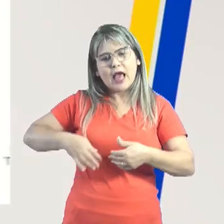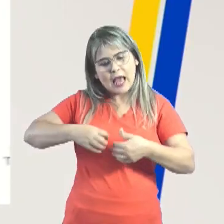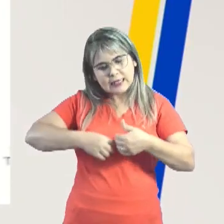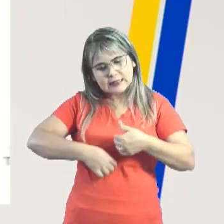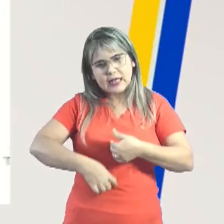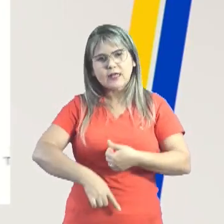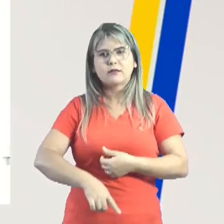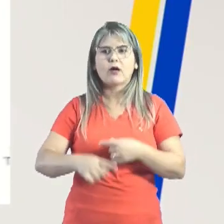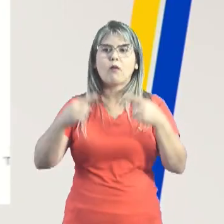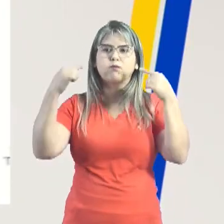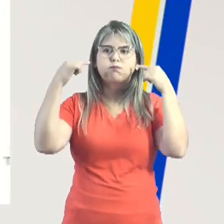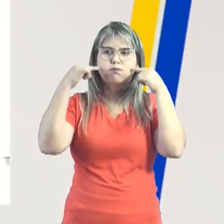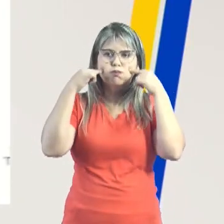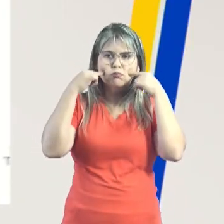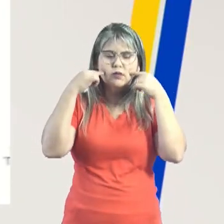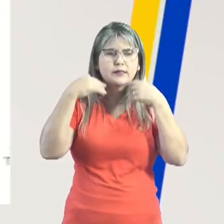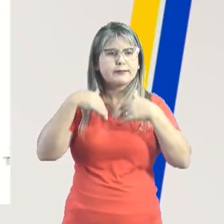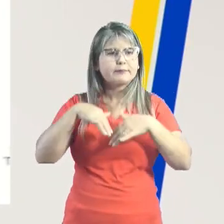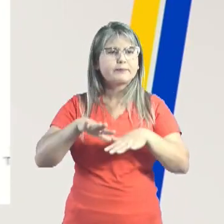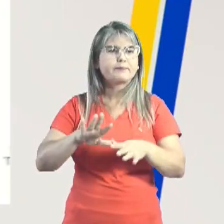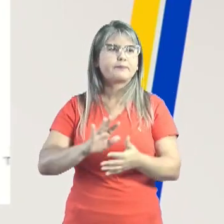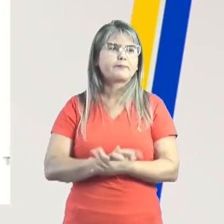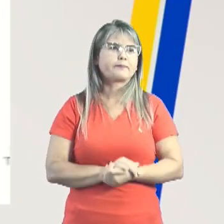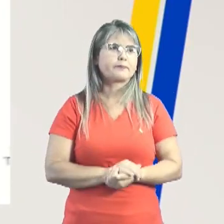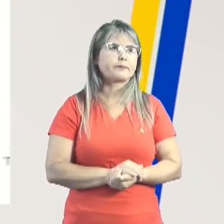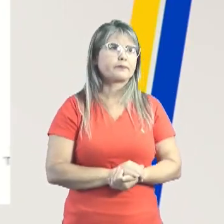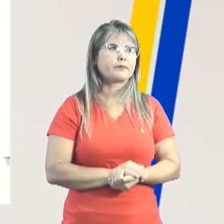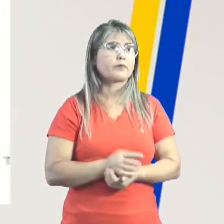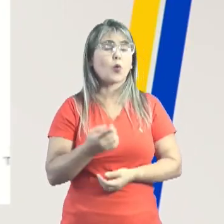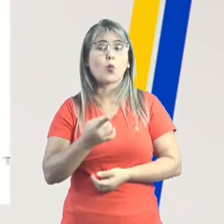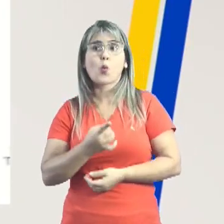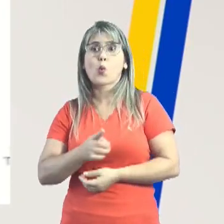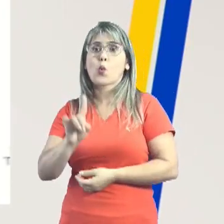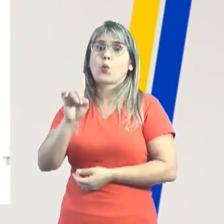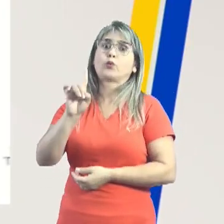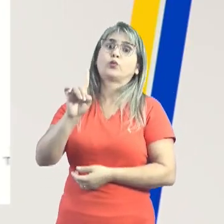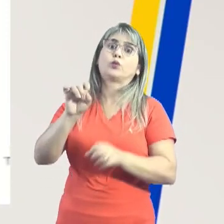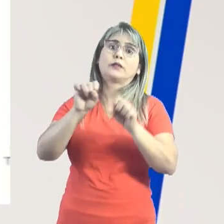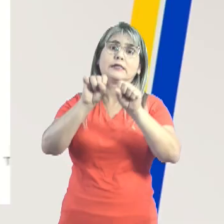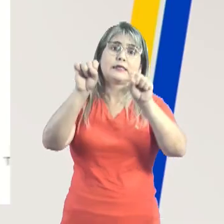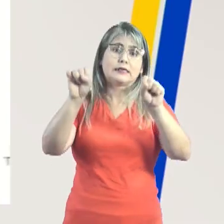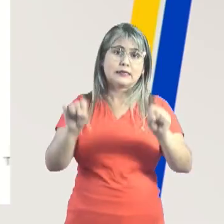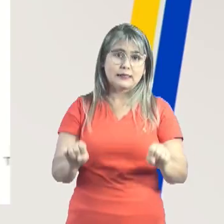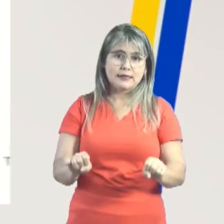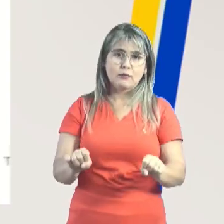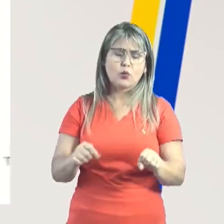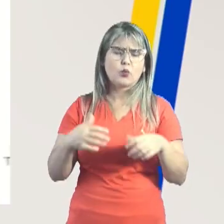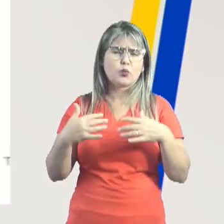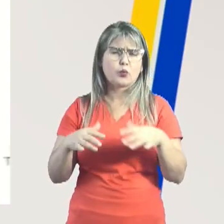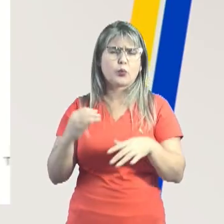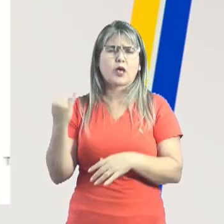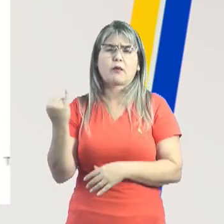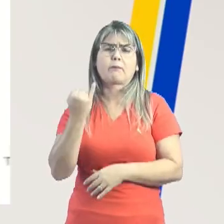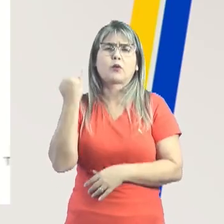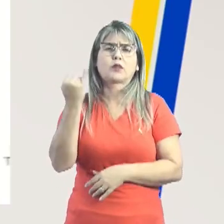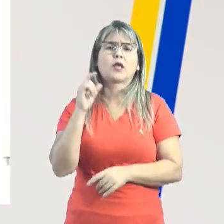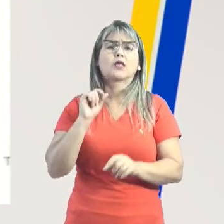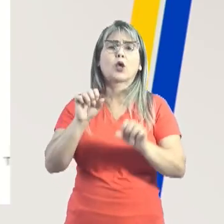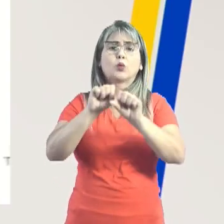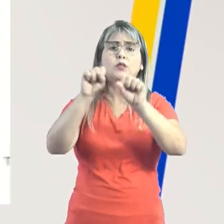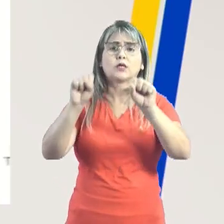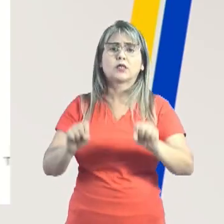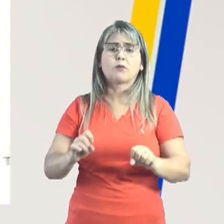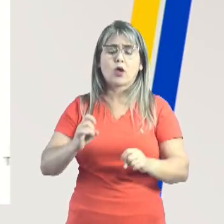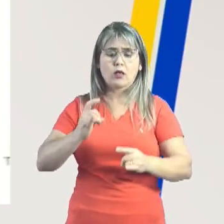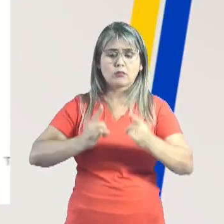Próximo sistema, sistema endócrino ou sistema hormonal. O sistema endócrino hormonal é formado, ele tem a função